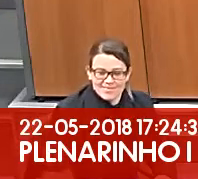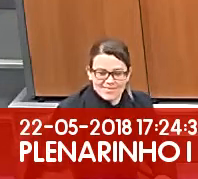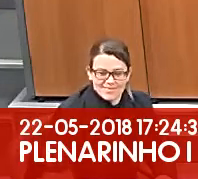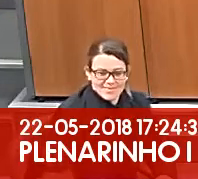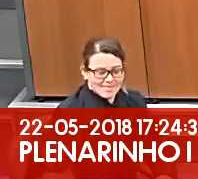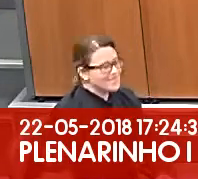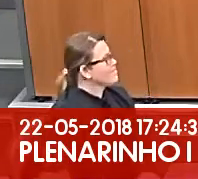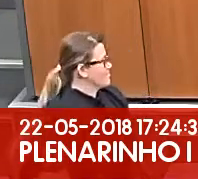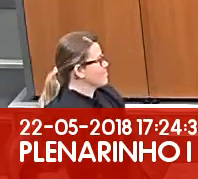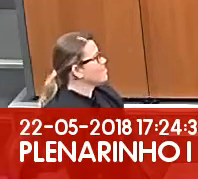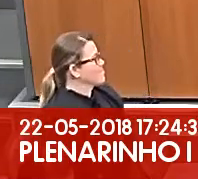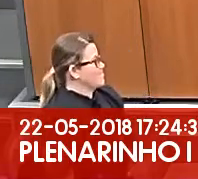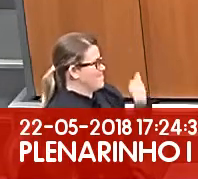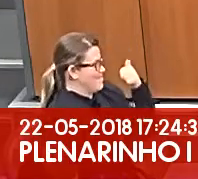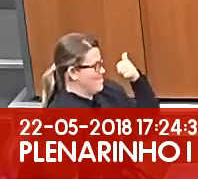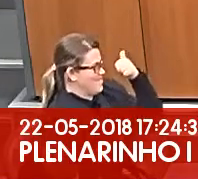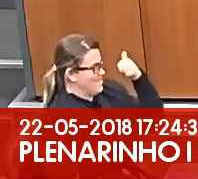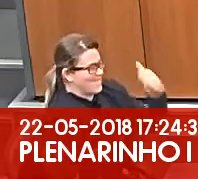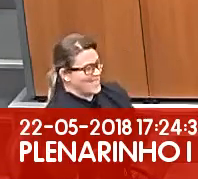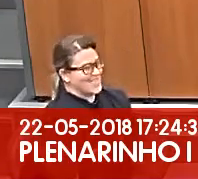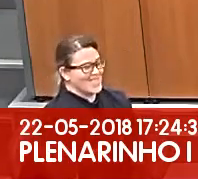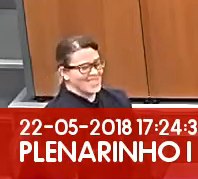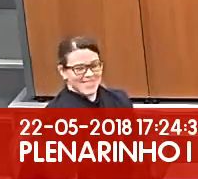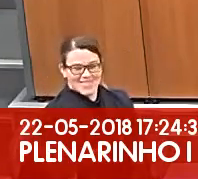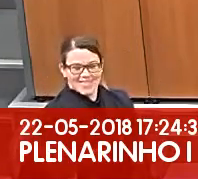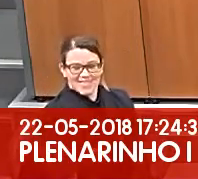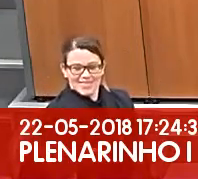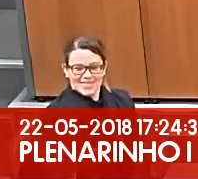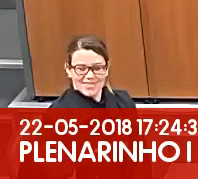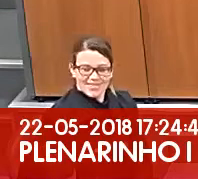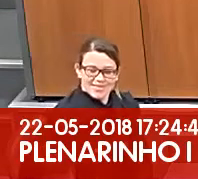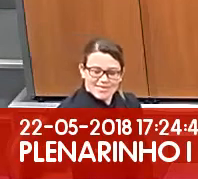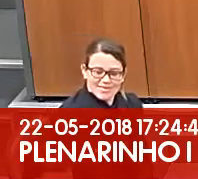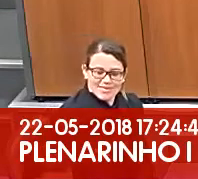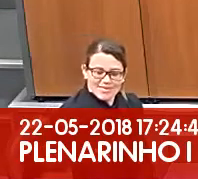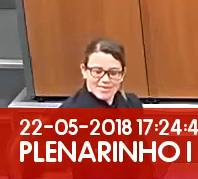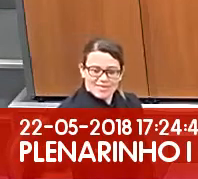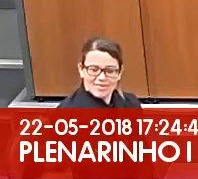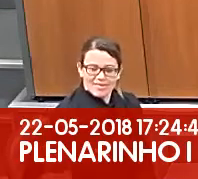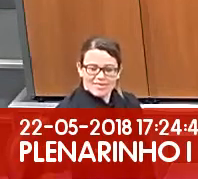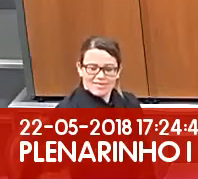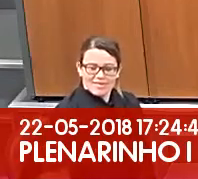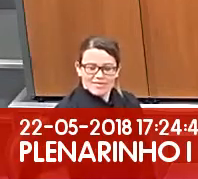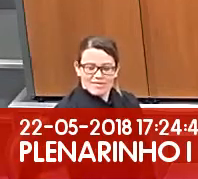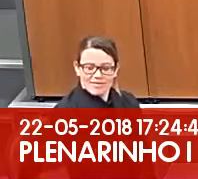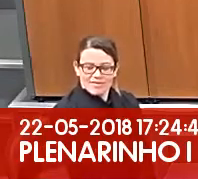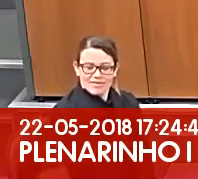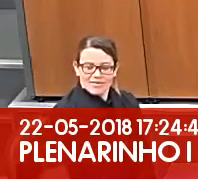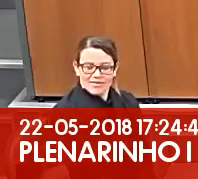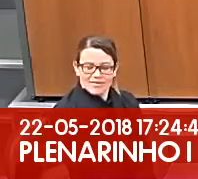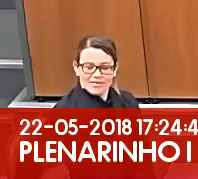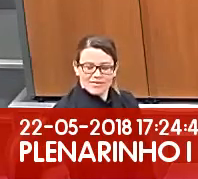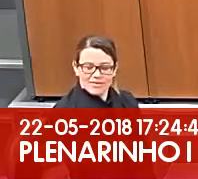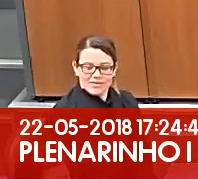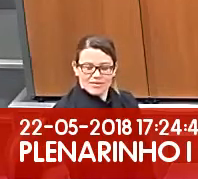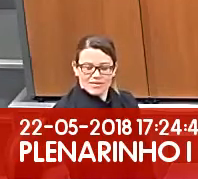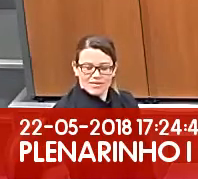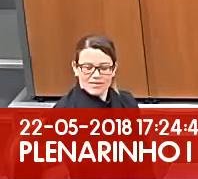precisa da Glaucilene, pode ficar... Boa tarde. Olha o microfone, o nome completo, por favor. Claro. Bem pertinho do